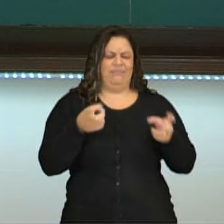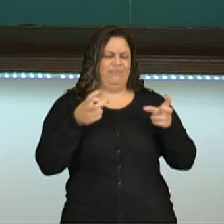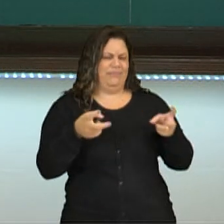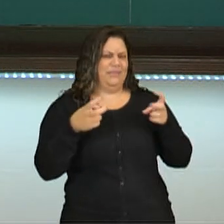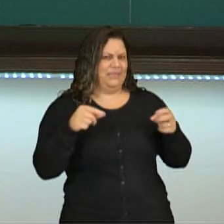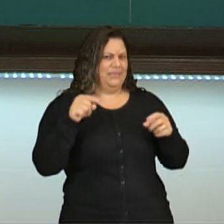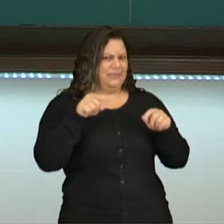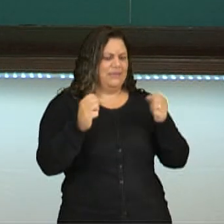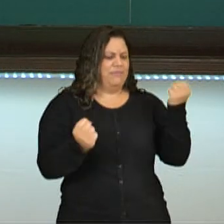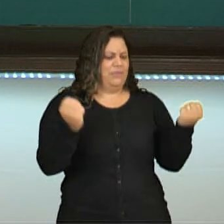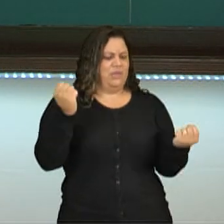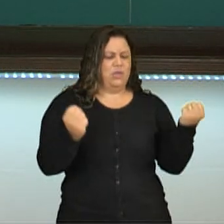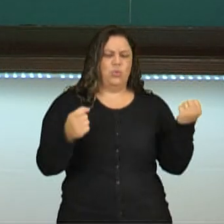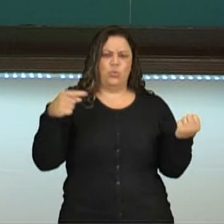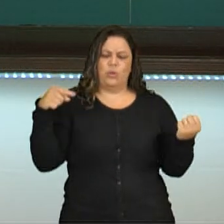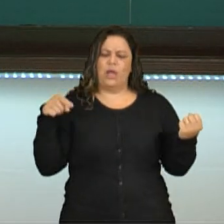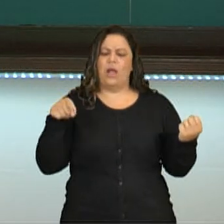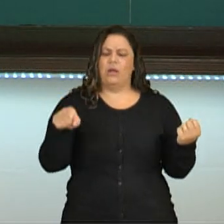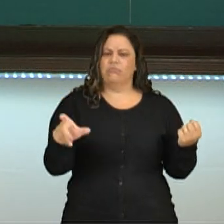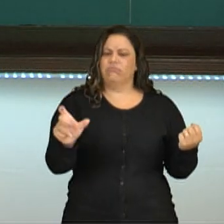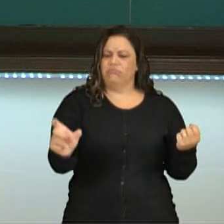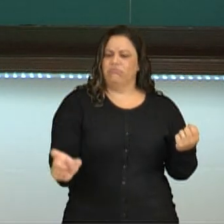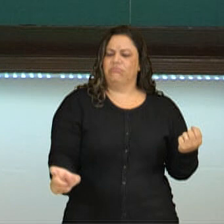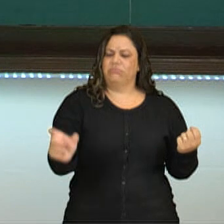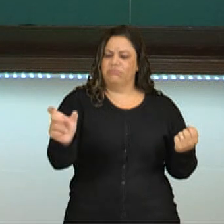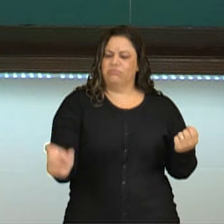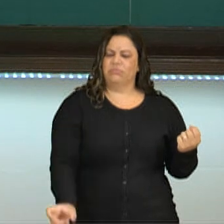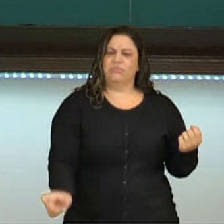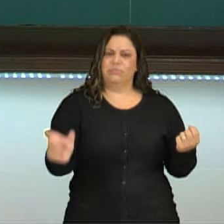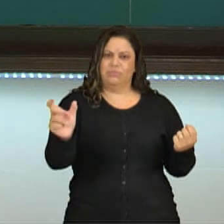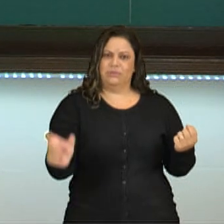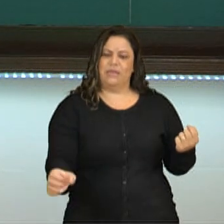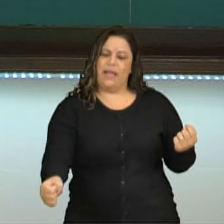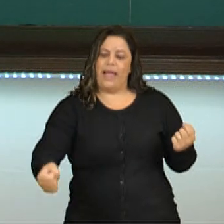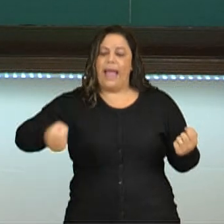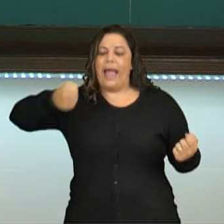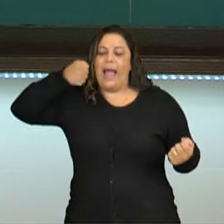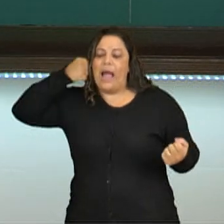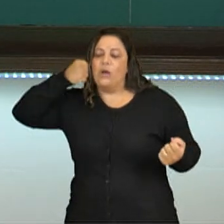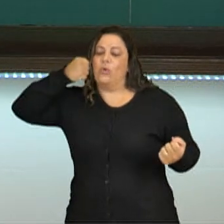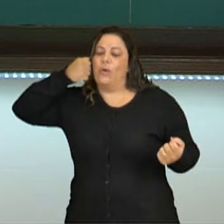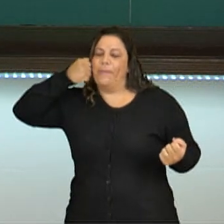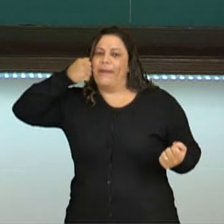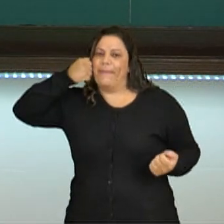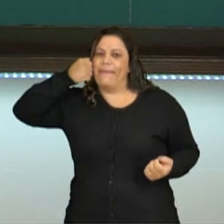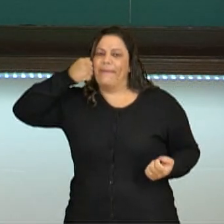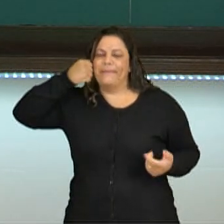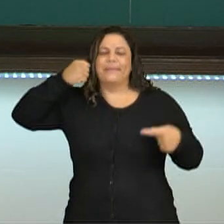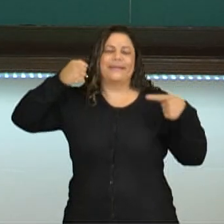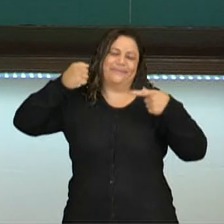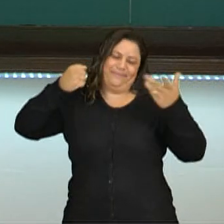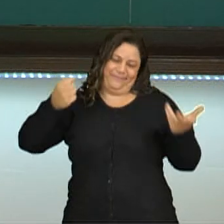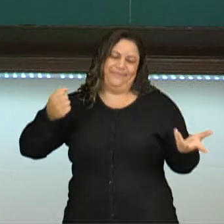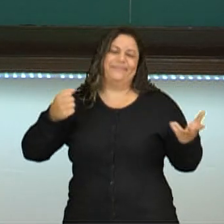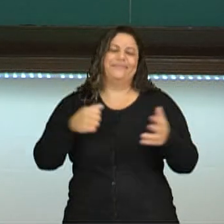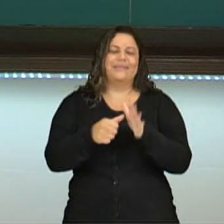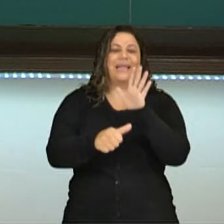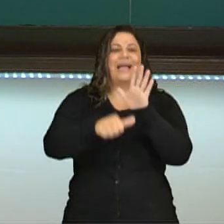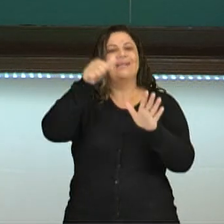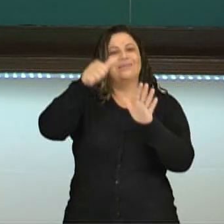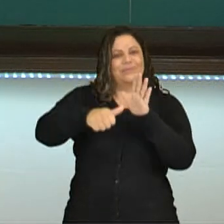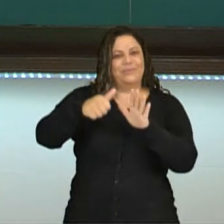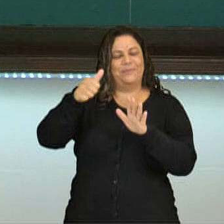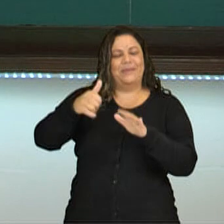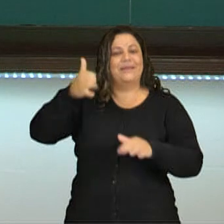que eles tinham um telefone que ficava ali entre os bancos ou no painel do carro, tá? Então, esse foi os